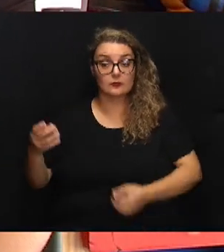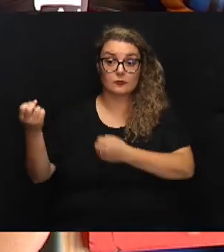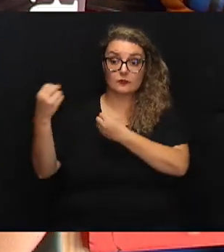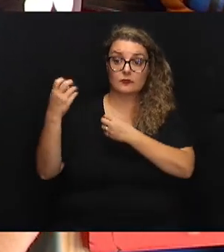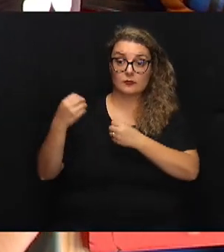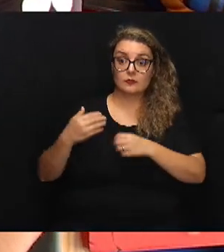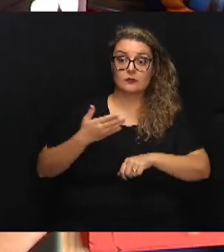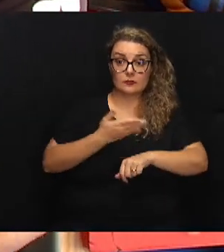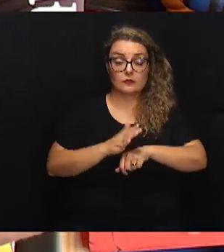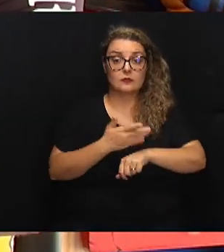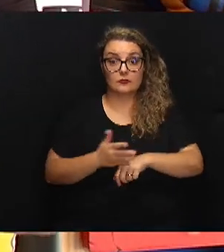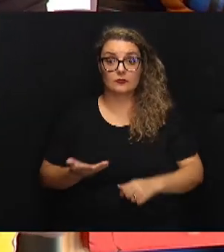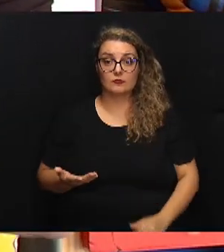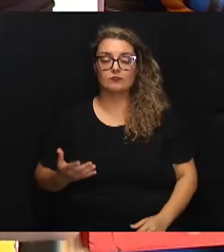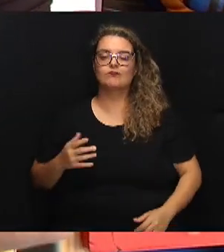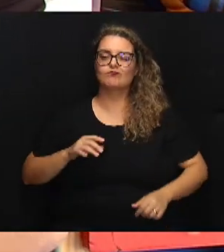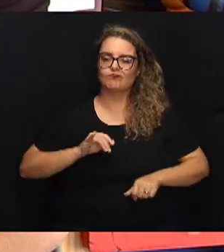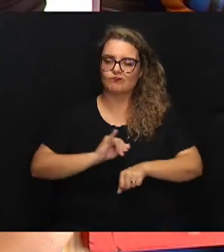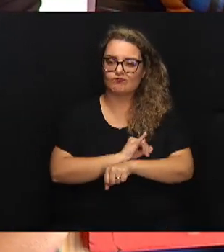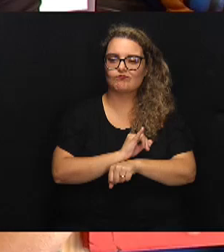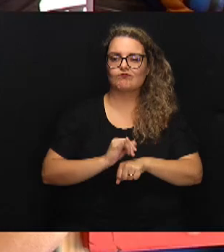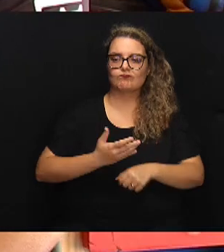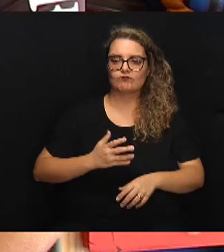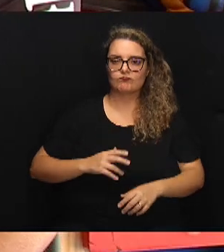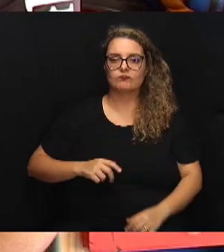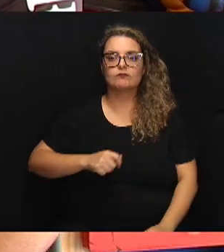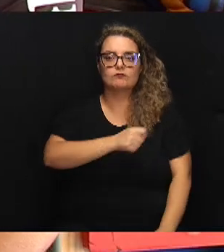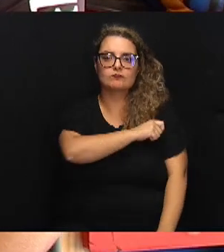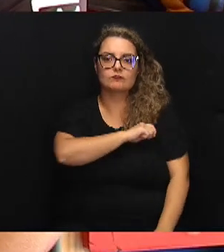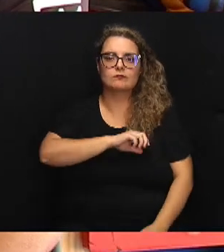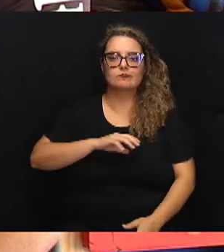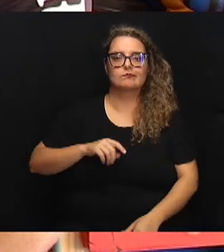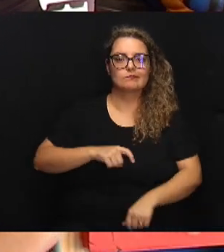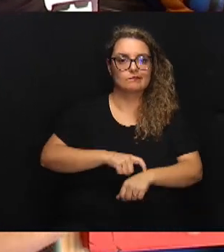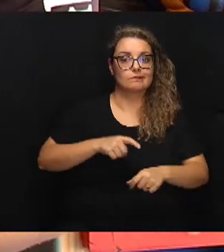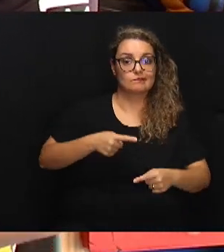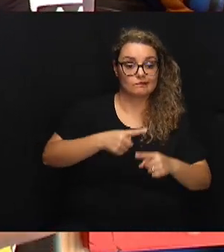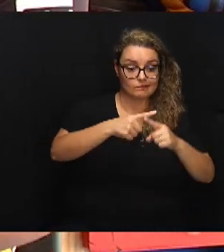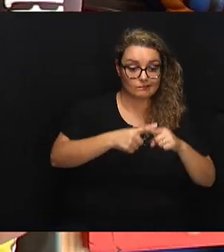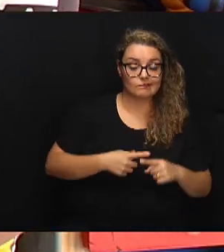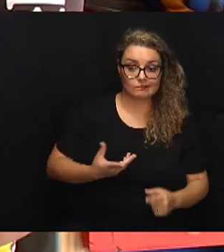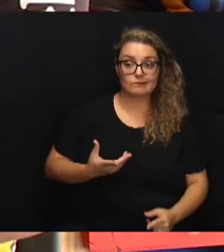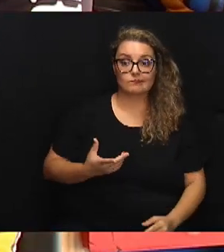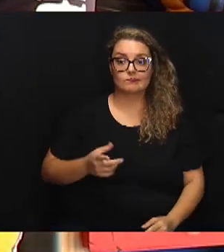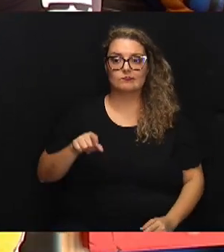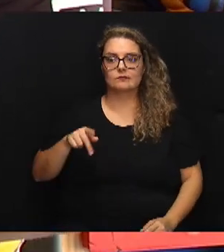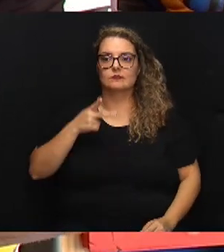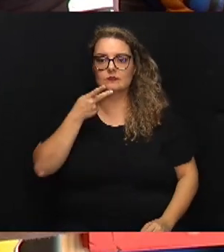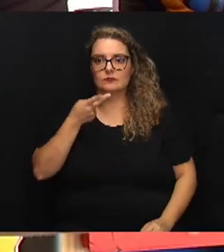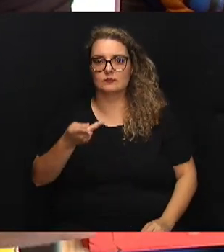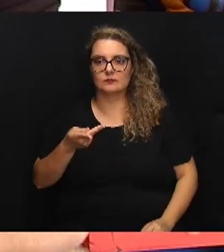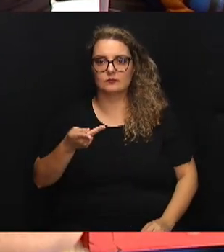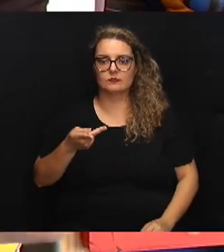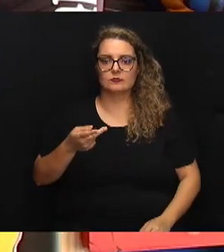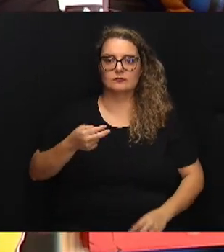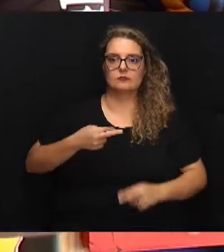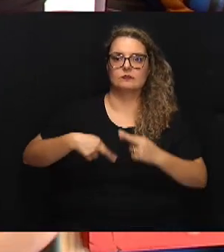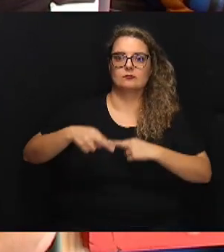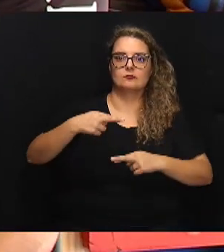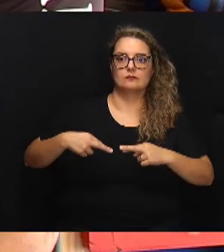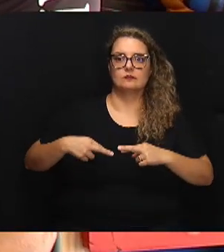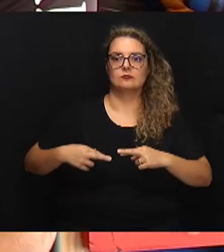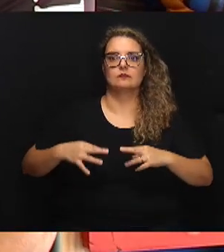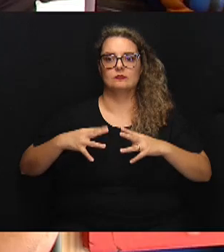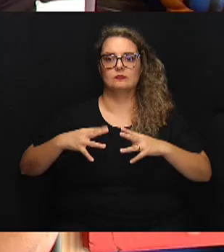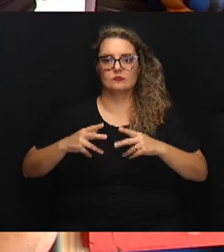durante o treino, e aí o aluno consegue sair daquela situação. E é o que eu costumo dizer, fazer uma associação com aquilo que eles levam